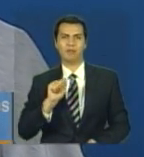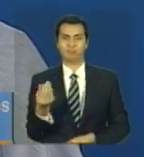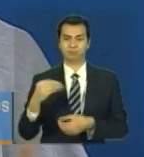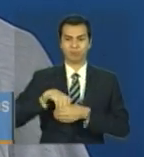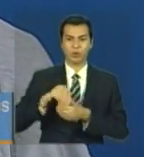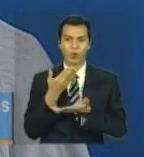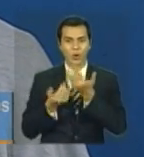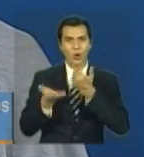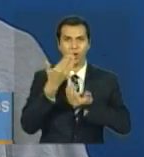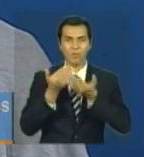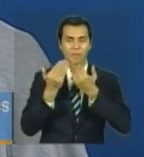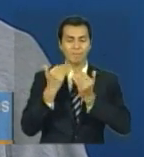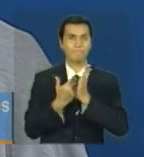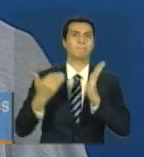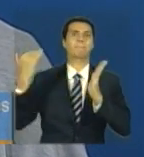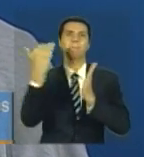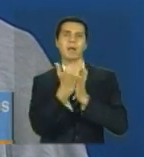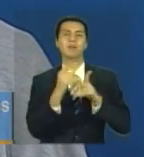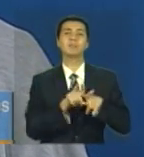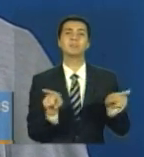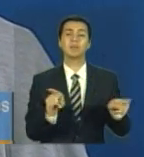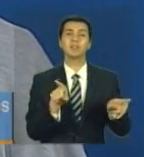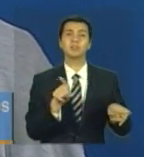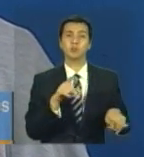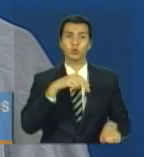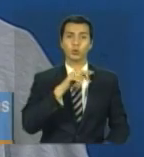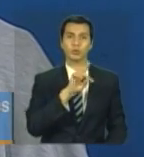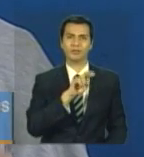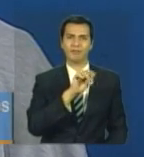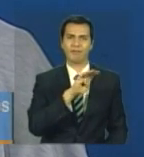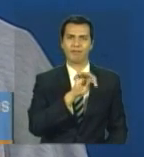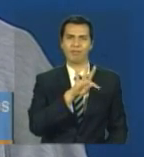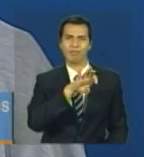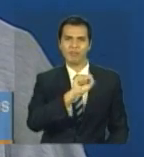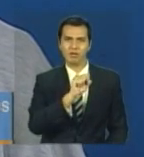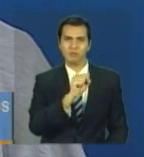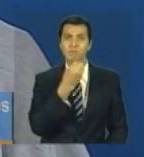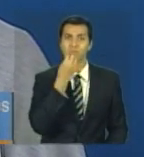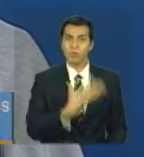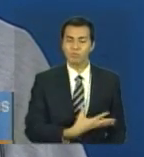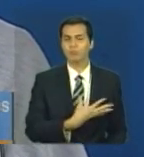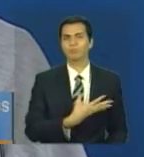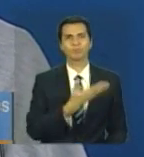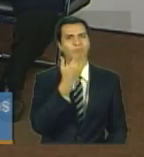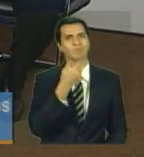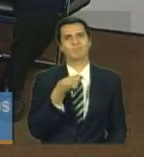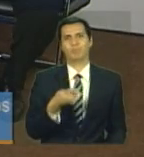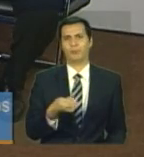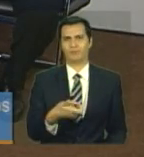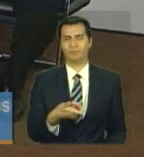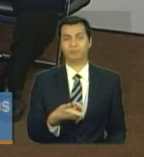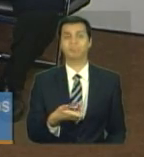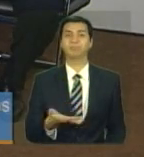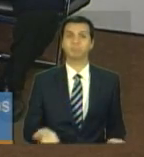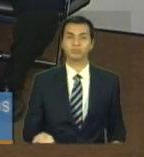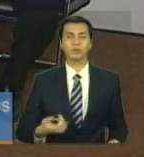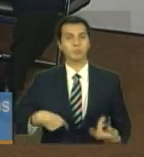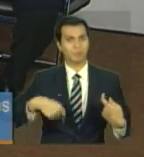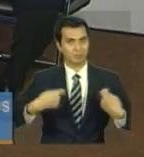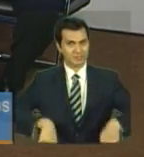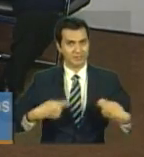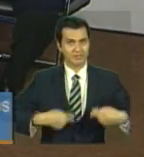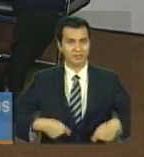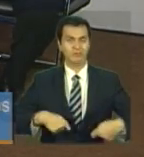e por incrível que pareça, poucos nutrientes, né? Então trabalhar esse tema da alimentação e associado